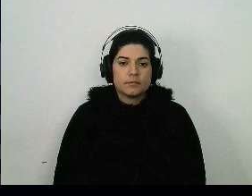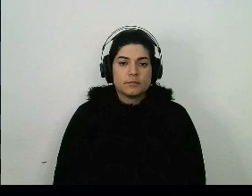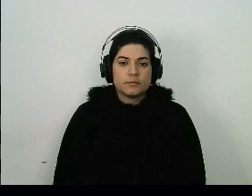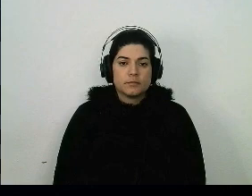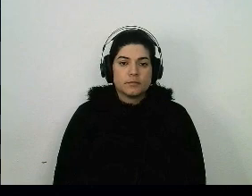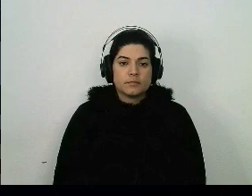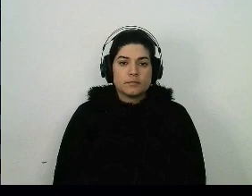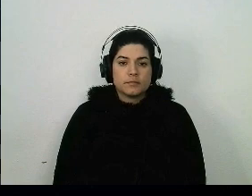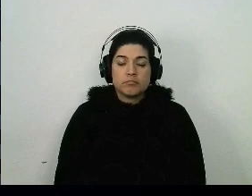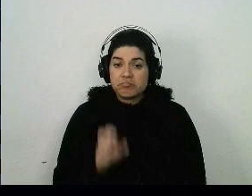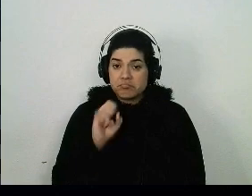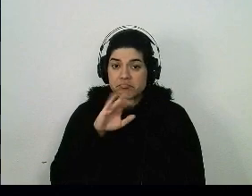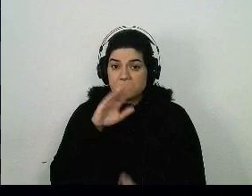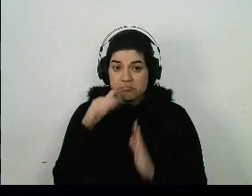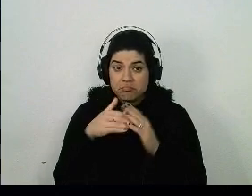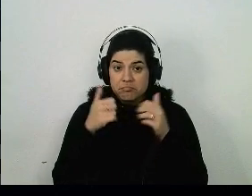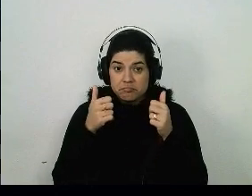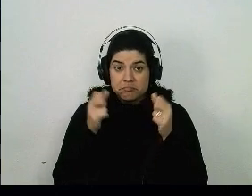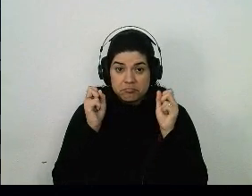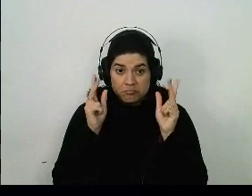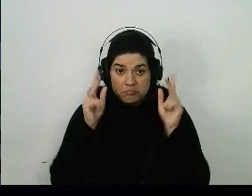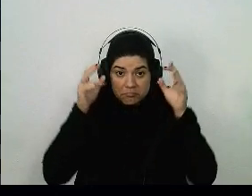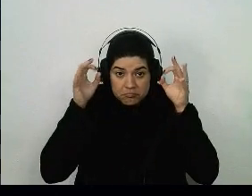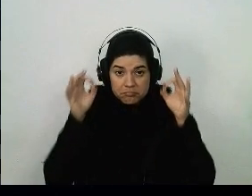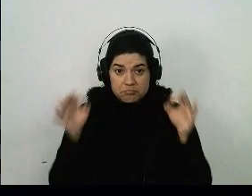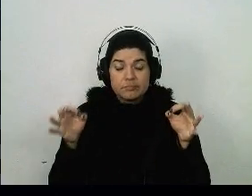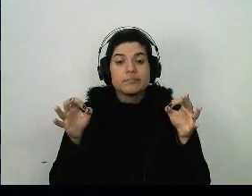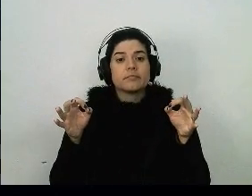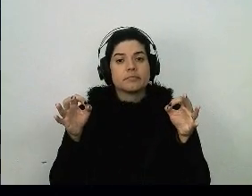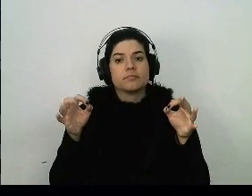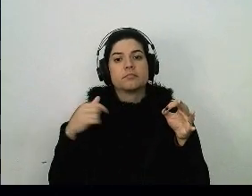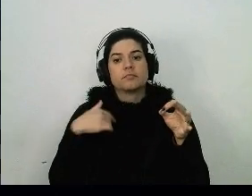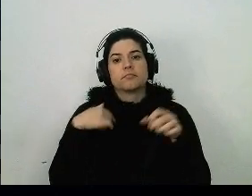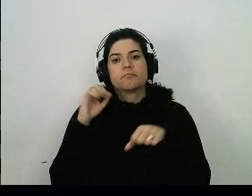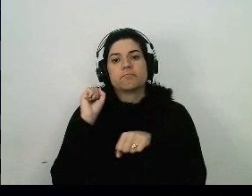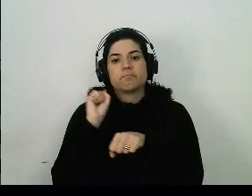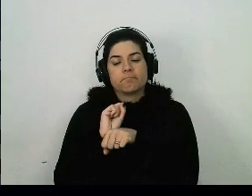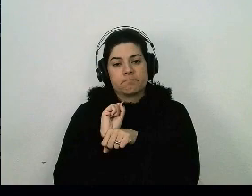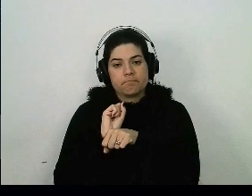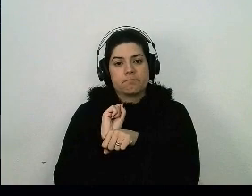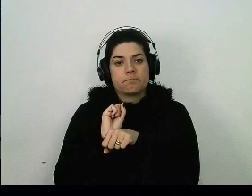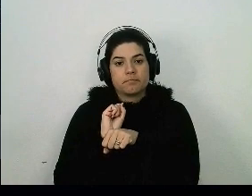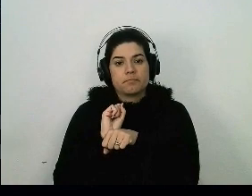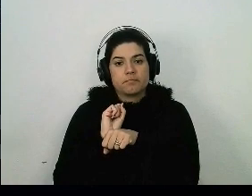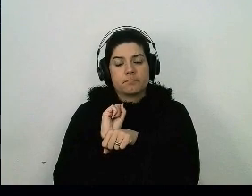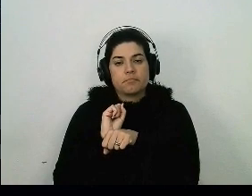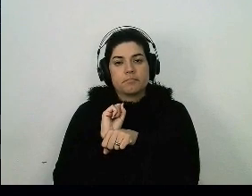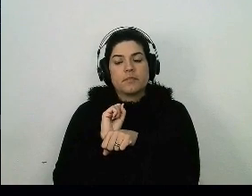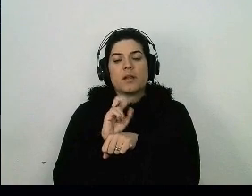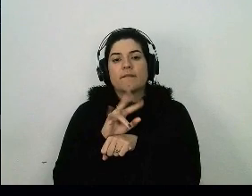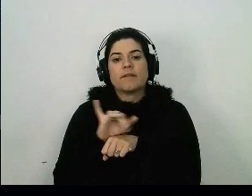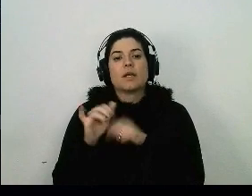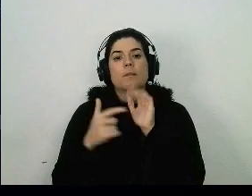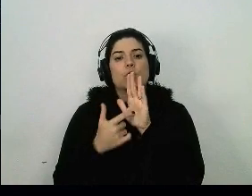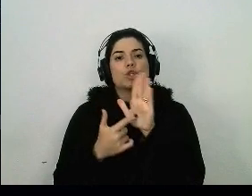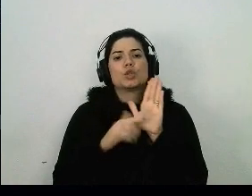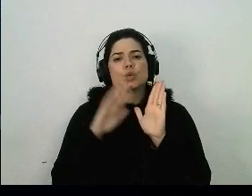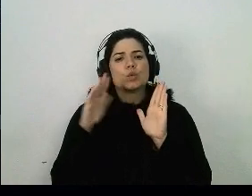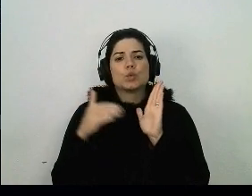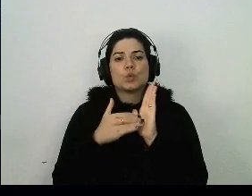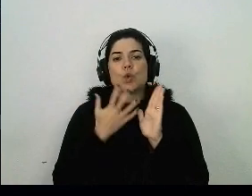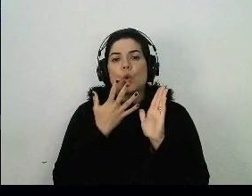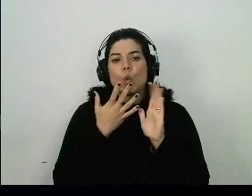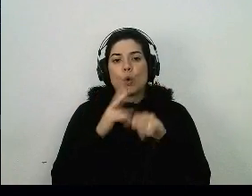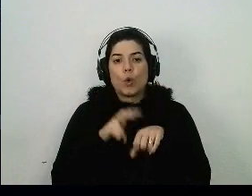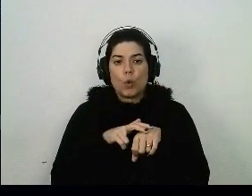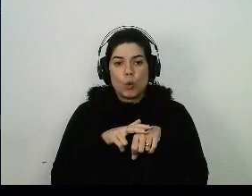Se tudo der certo, e é onde eu vou parar, ele deve mostrar tudo verdinho aqui e deve